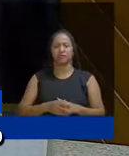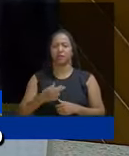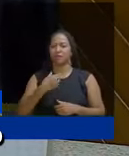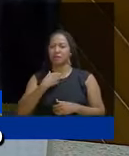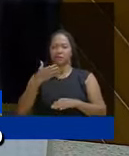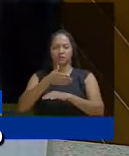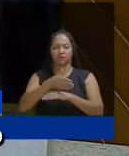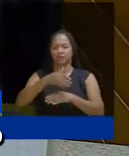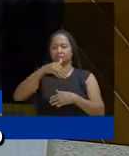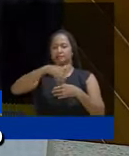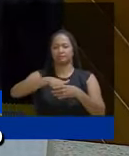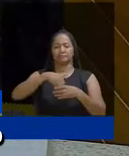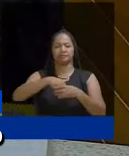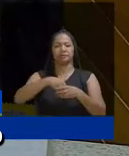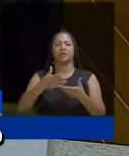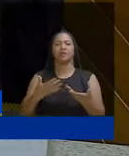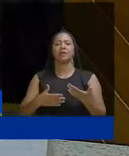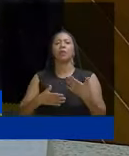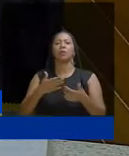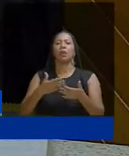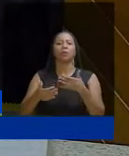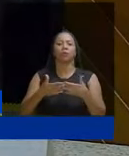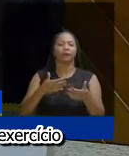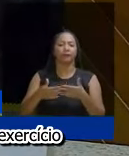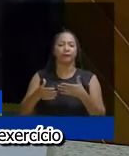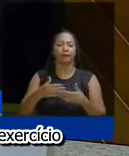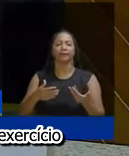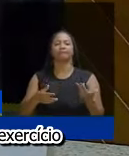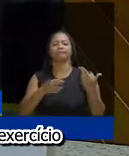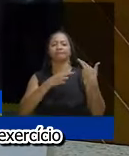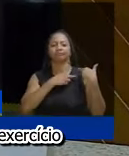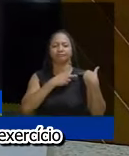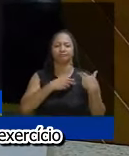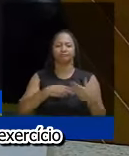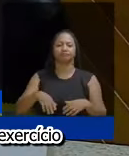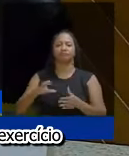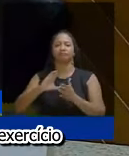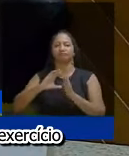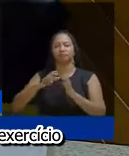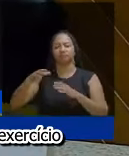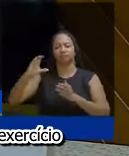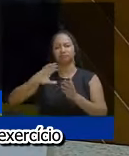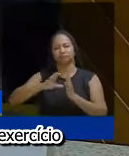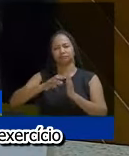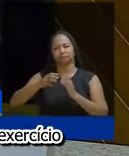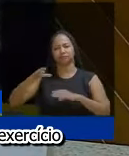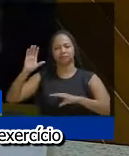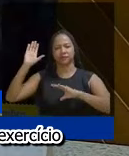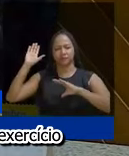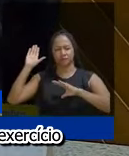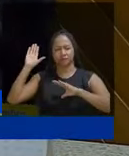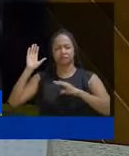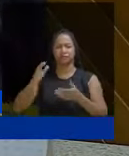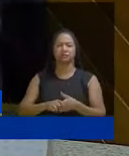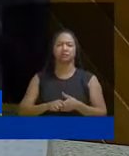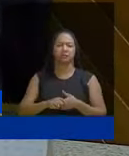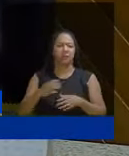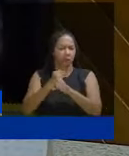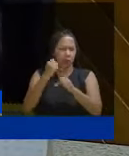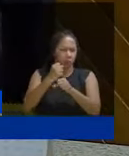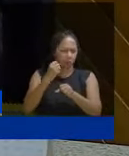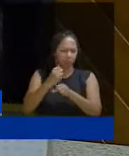o inciso 1, para qualquer cargo, a linha G, os que tiveram em suas contas relativas ao exercício de